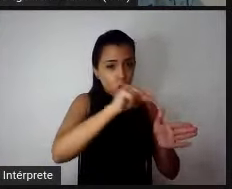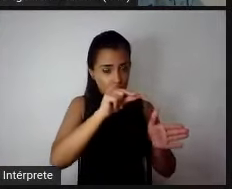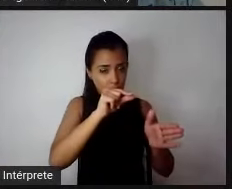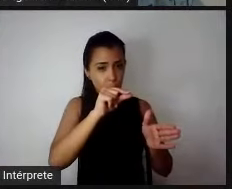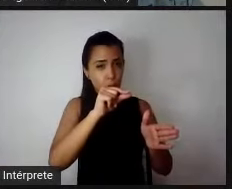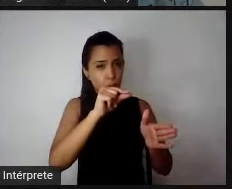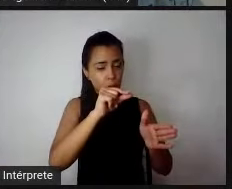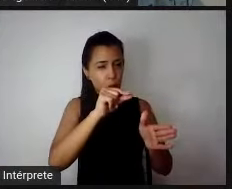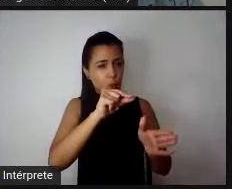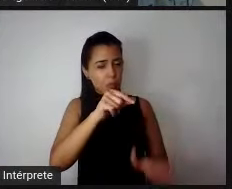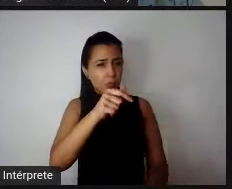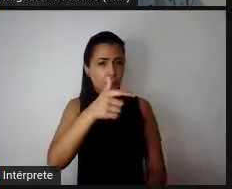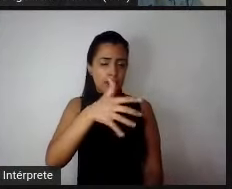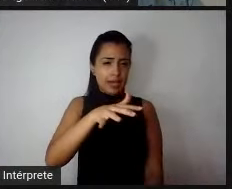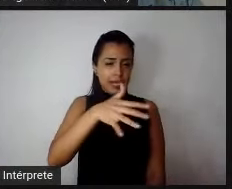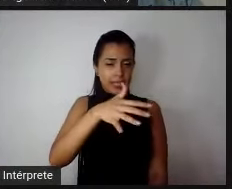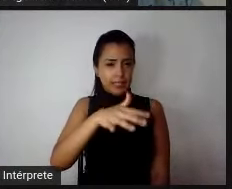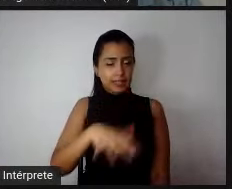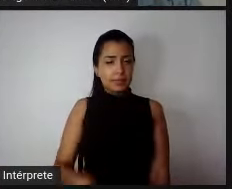mas